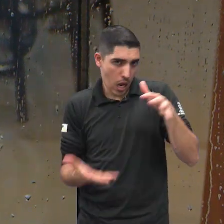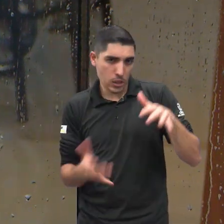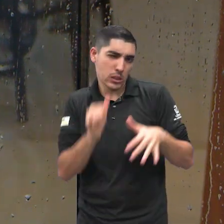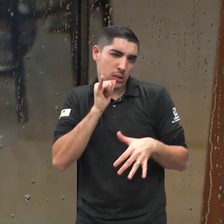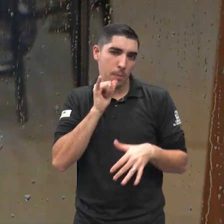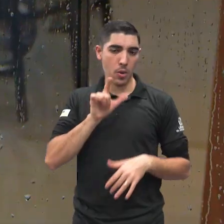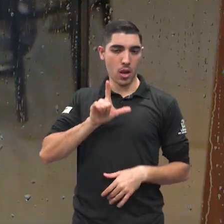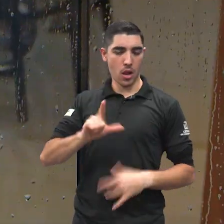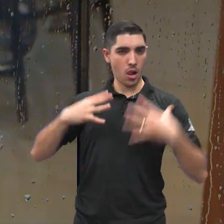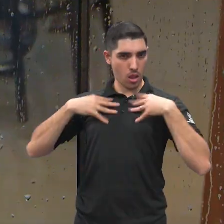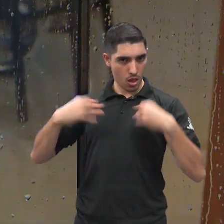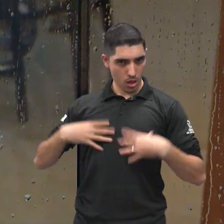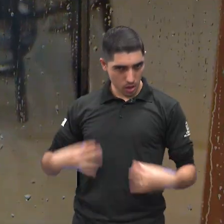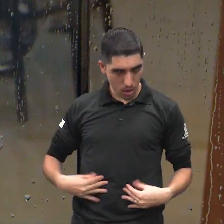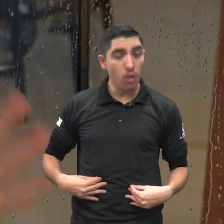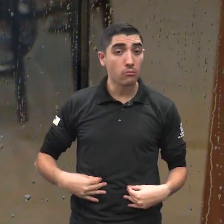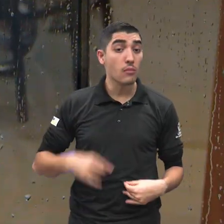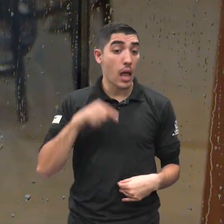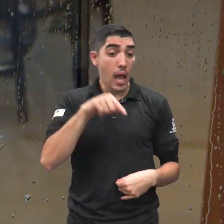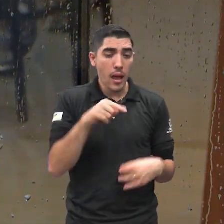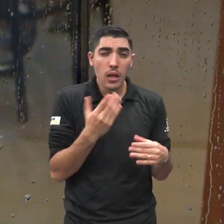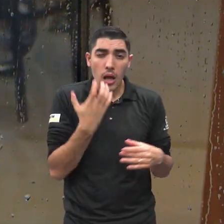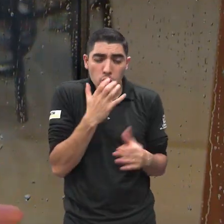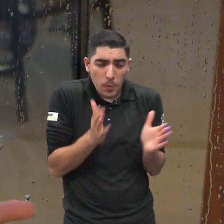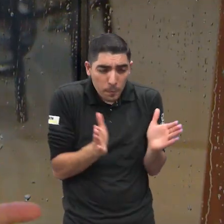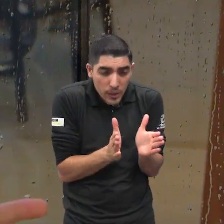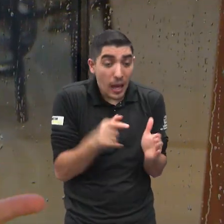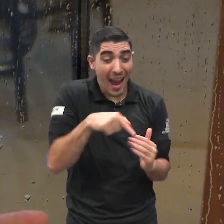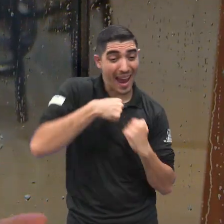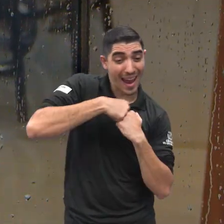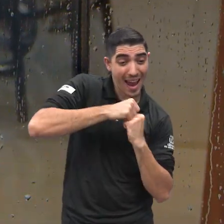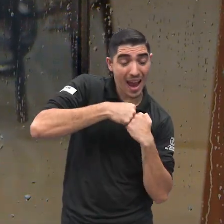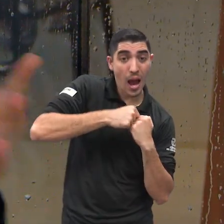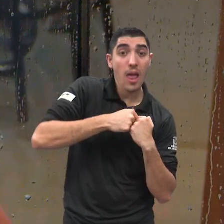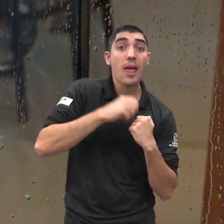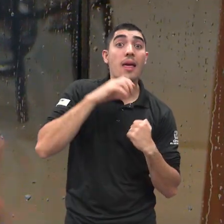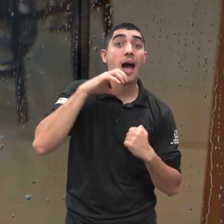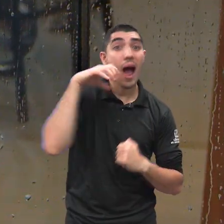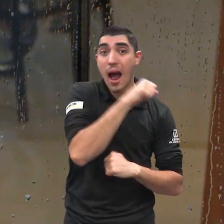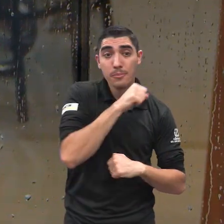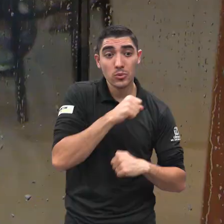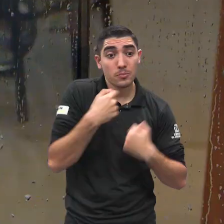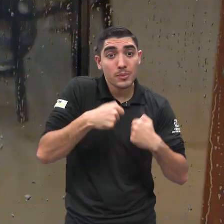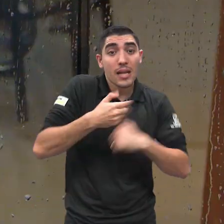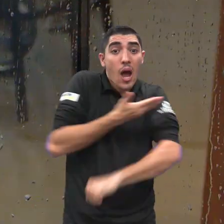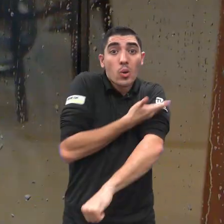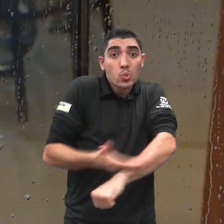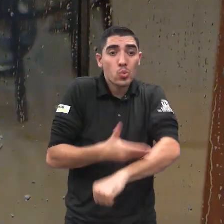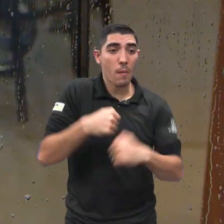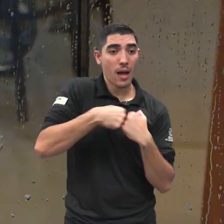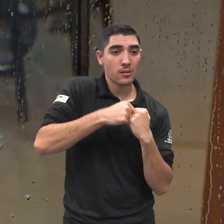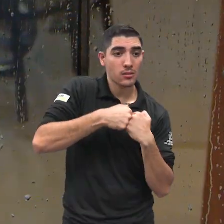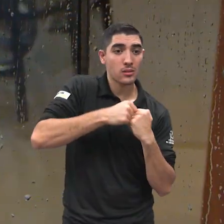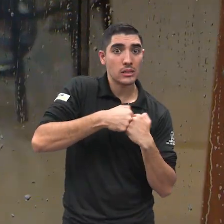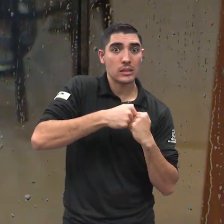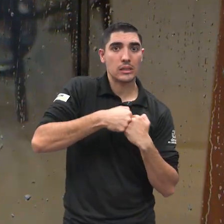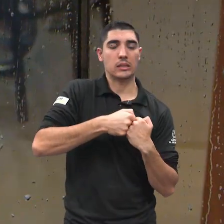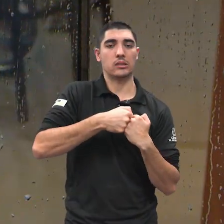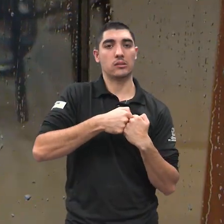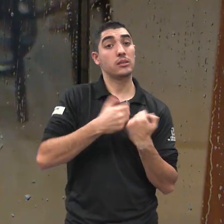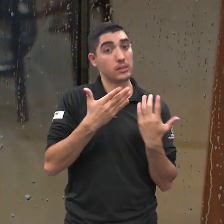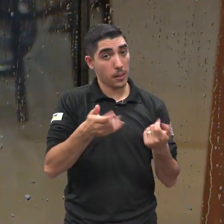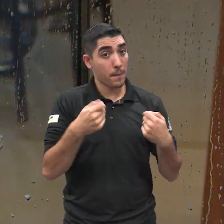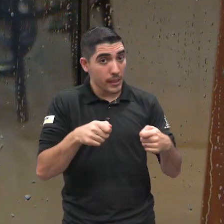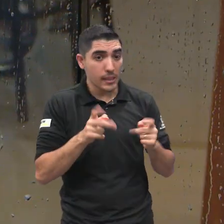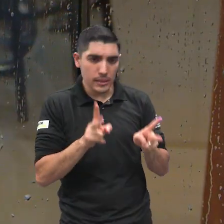são muito pesados, as articulações, logo quando ele é filhote, ela já tem que se acostumar com um peso muito alto, muito de repente. Então,